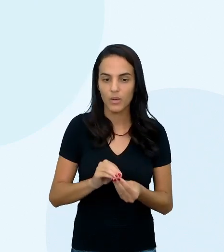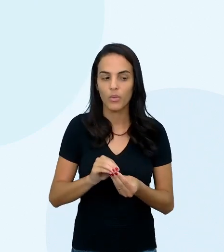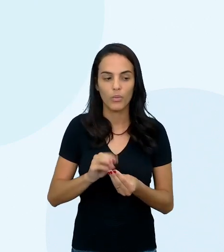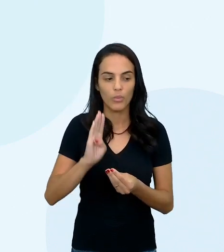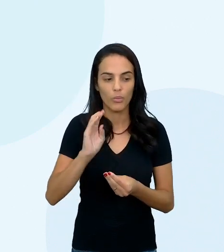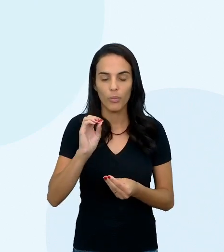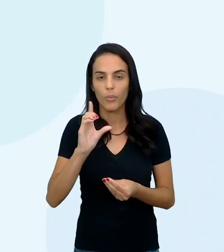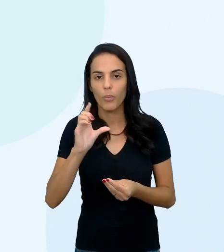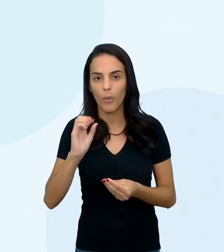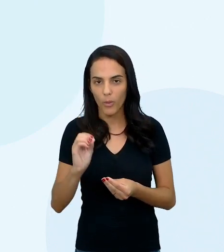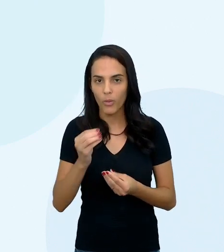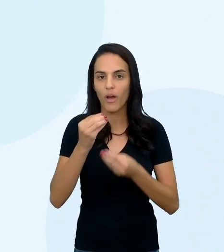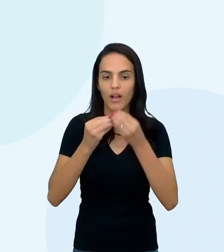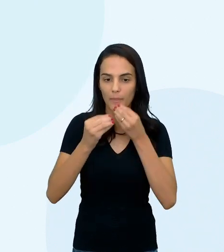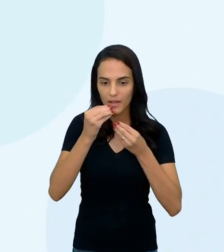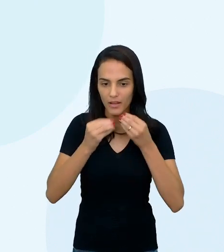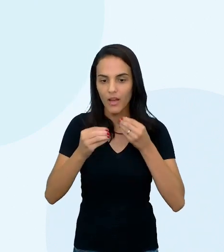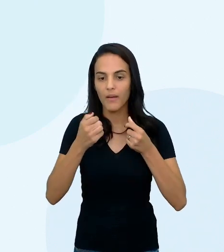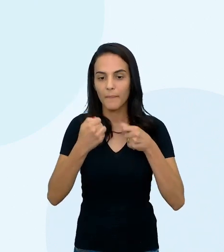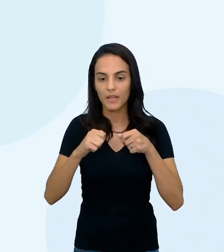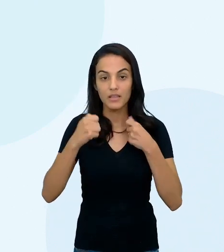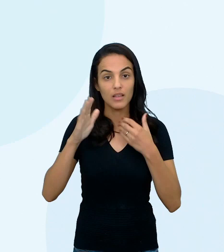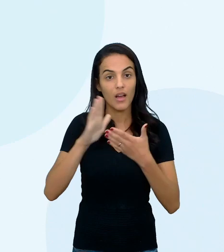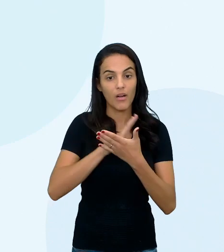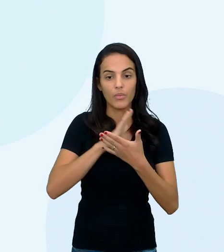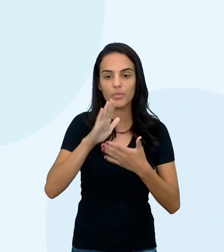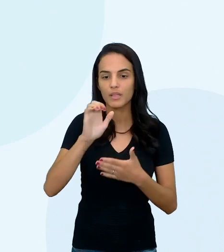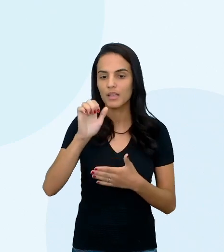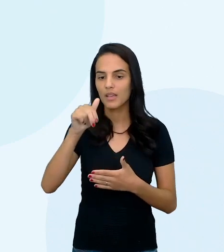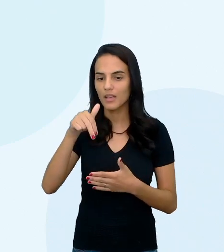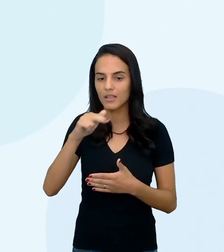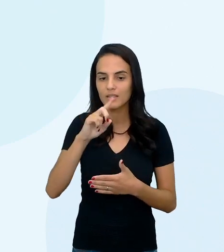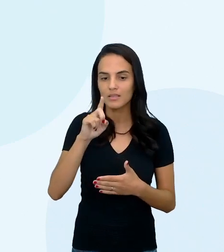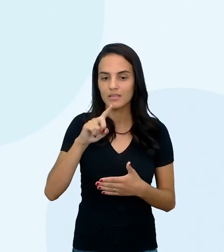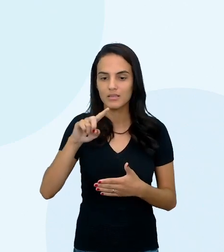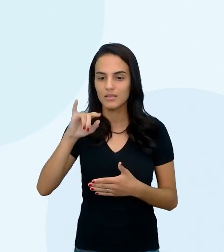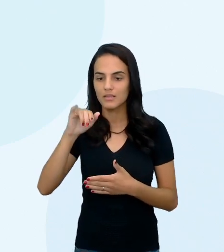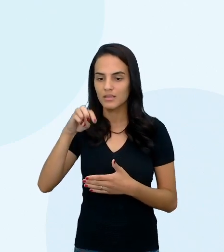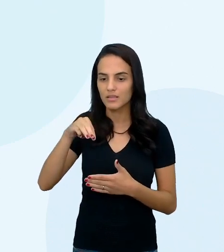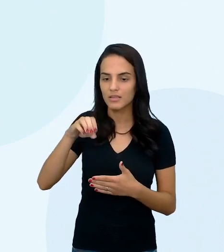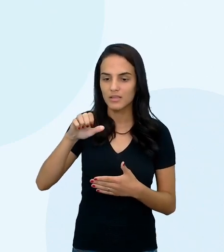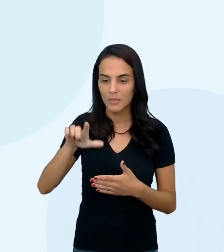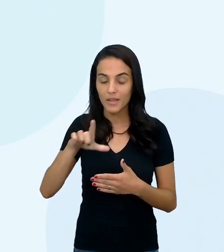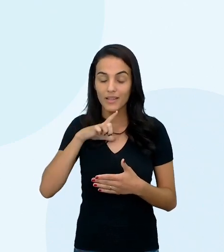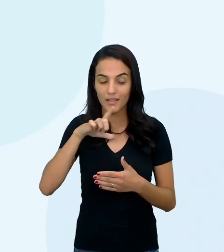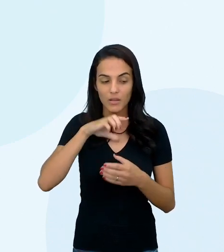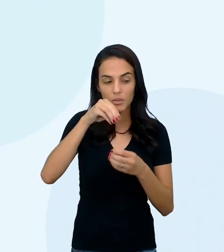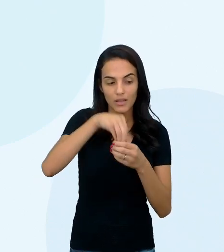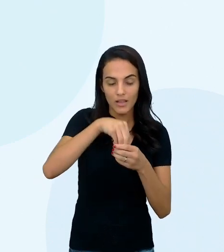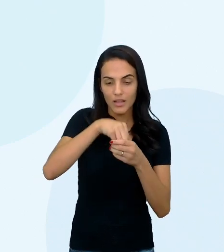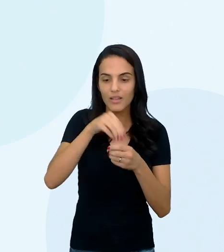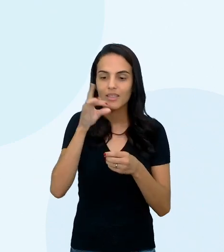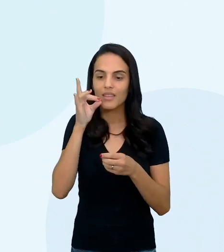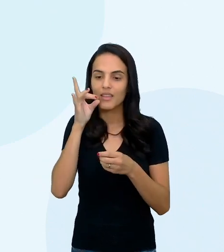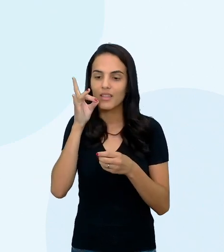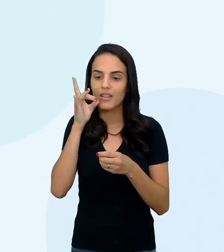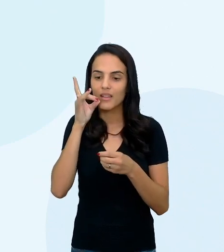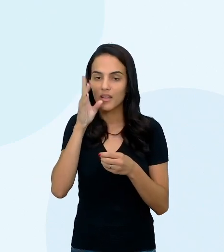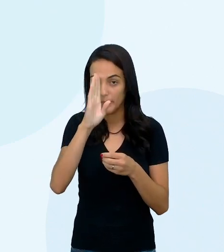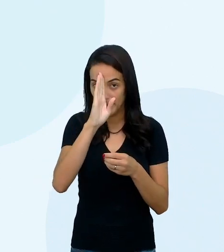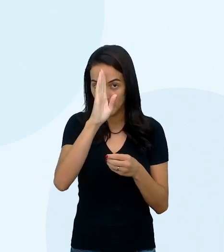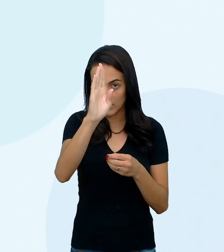alimentar, precisa então de algumas enzimas que estão presentes na saliva, principalmente